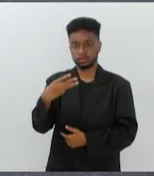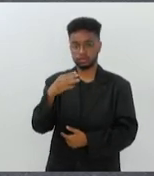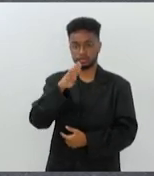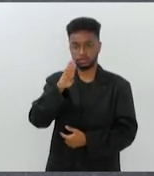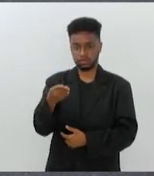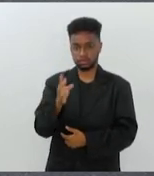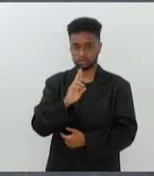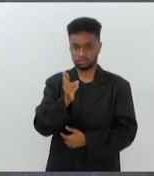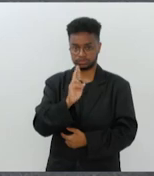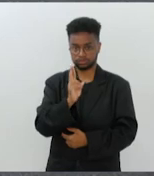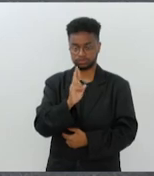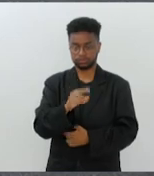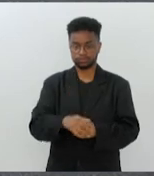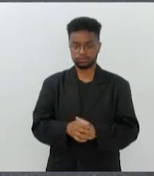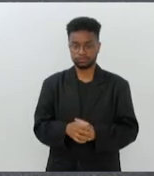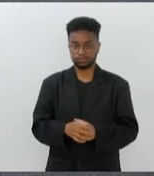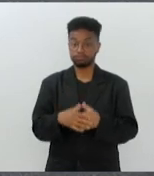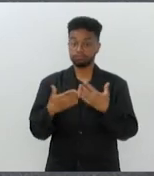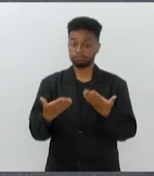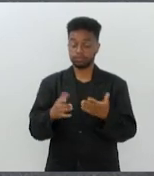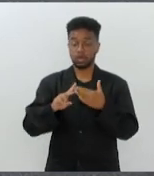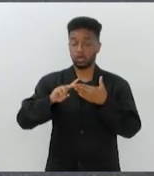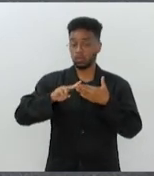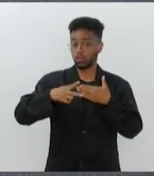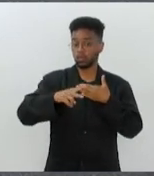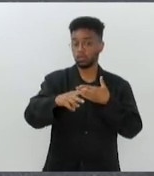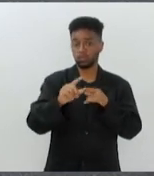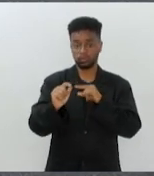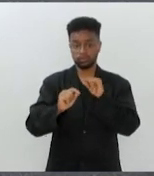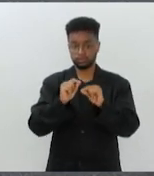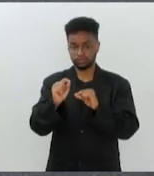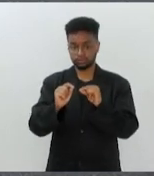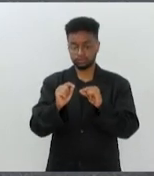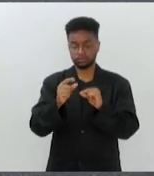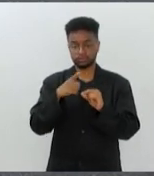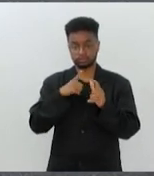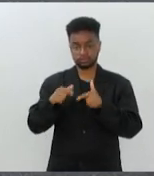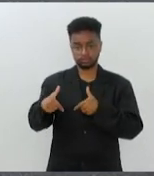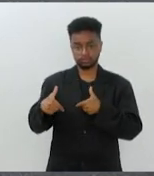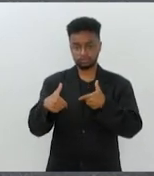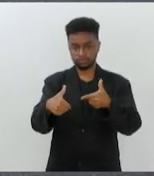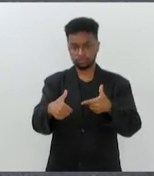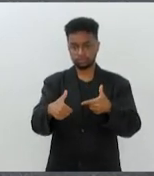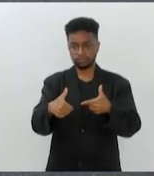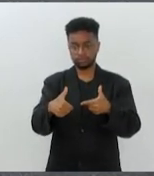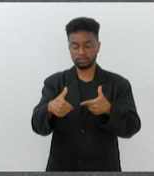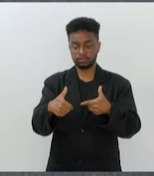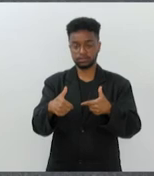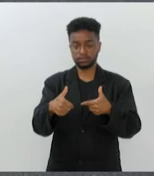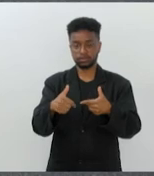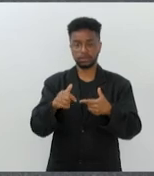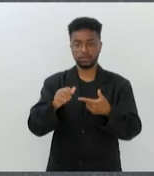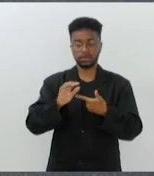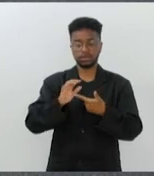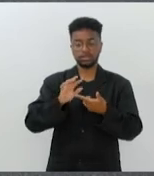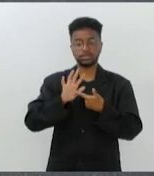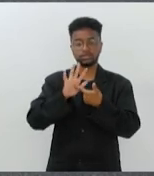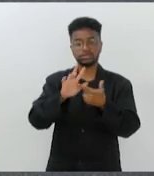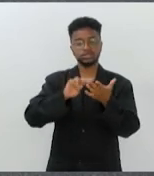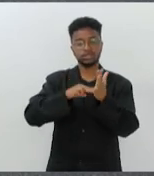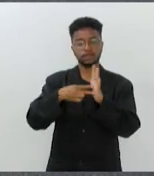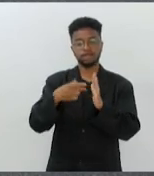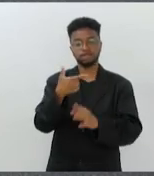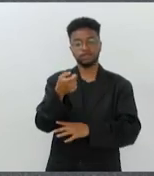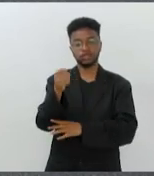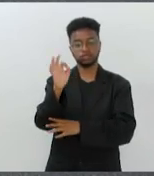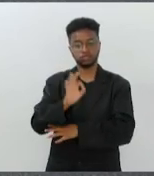reais. Por via de consequência, está se fazendo uma operação que representa 20% do